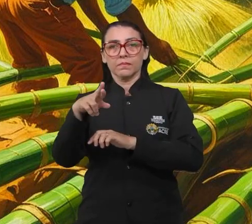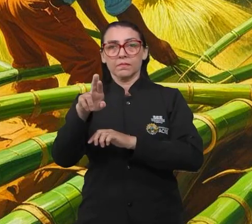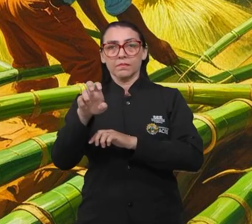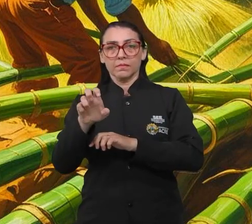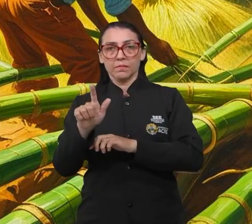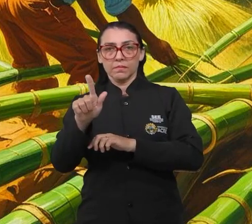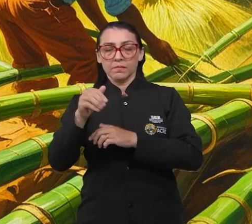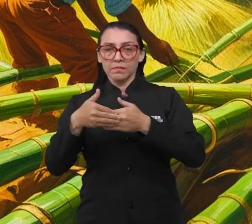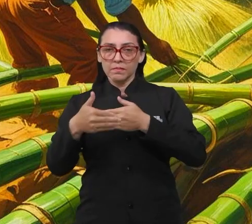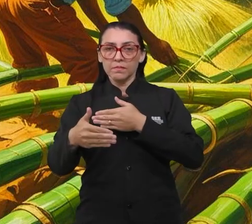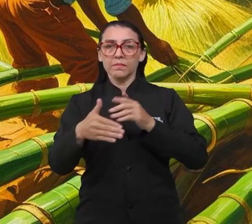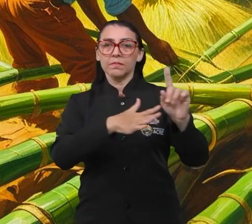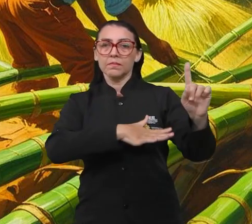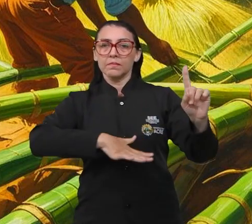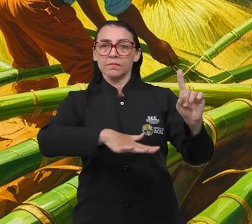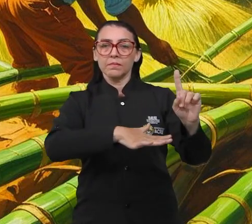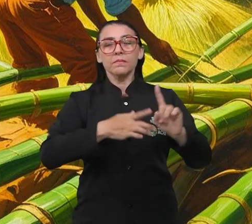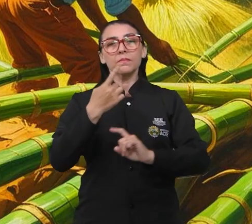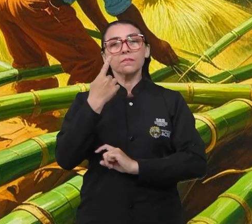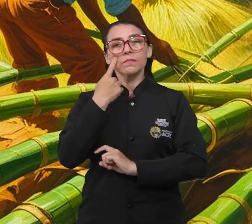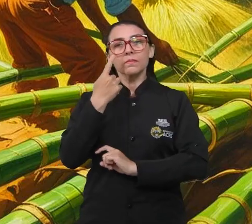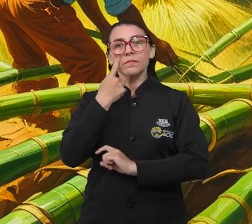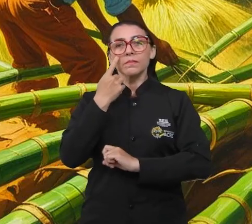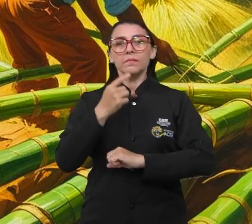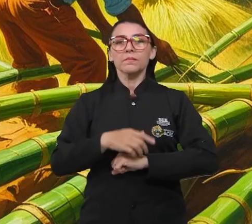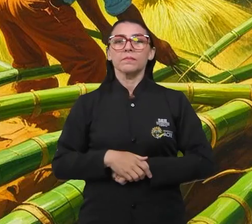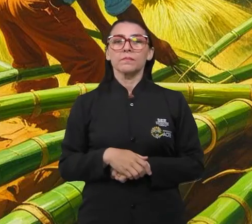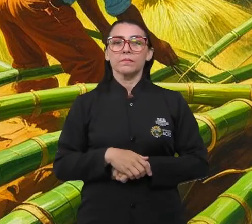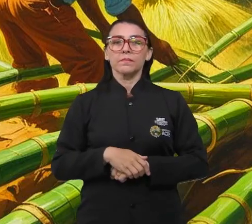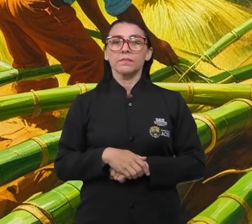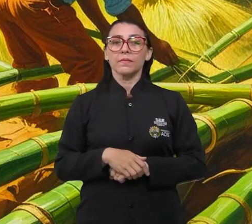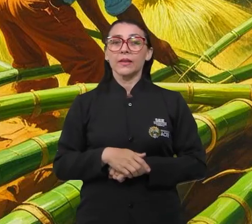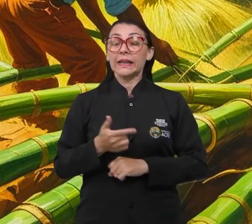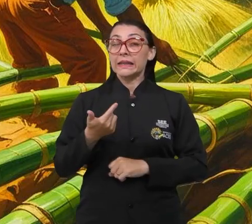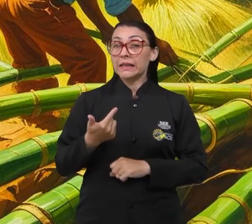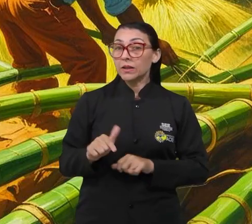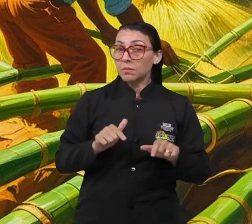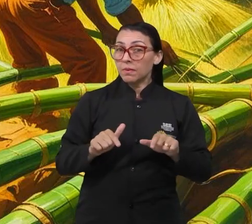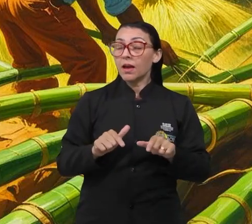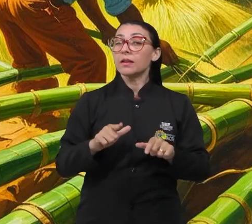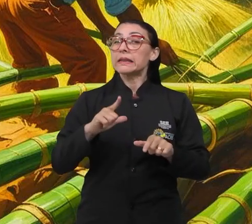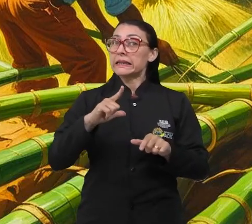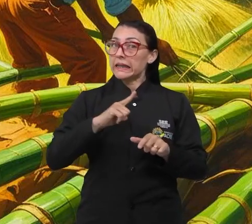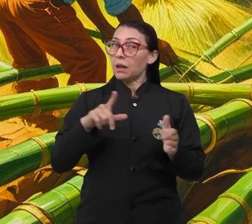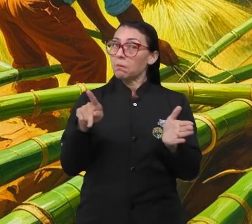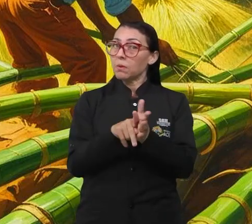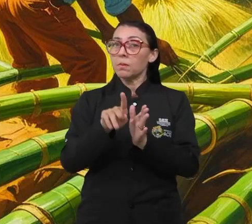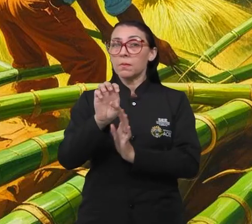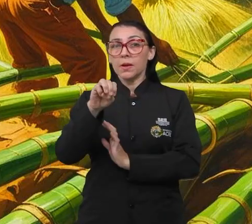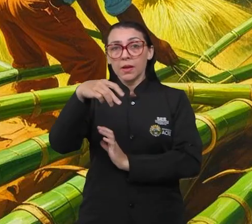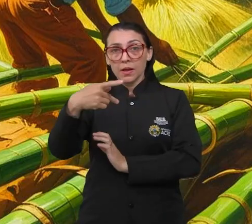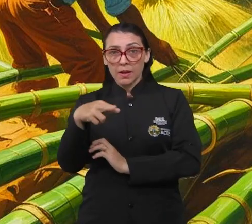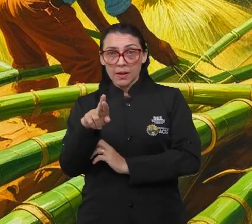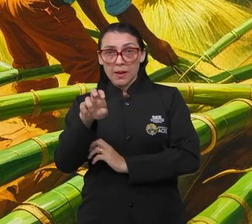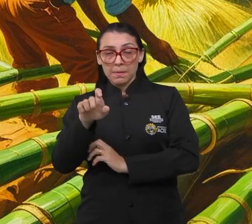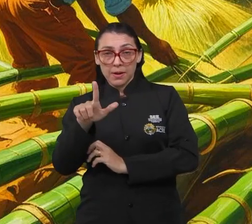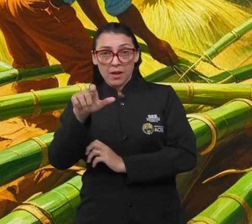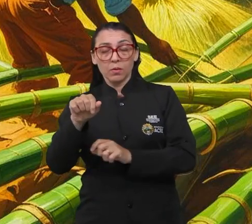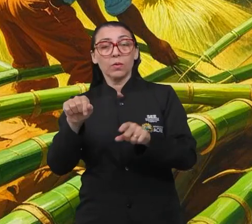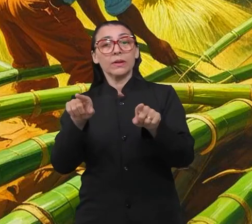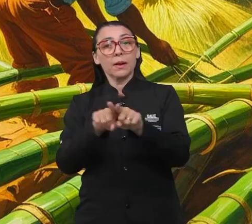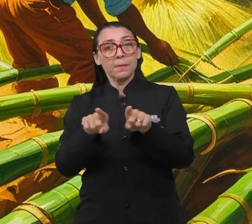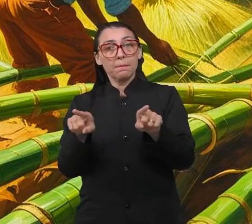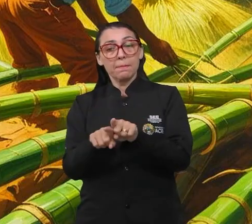da sociedade. Olha só, nem todo trabalho gera emprego e nem todo